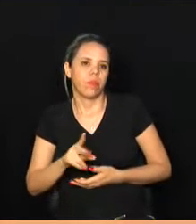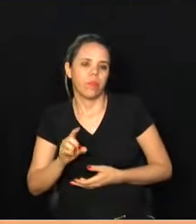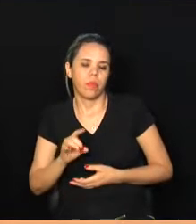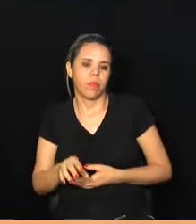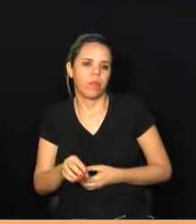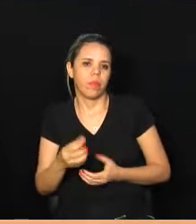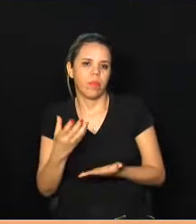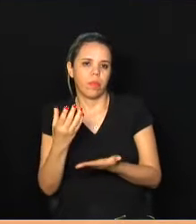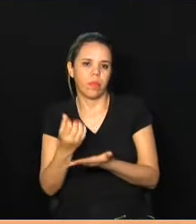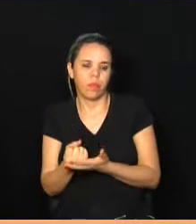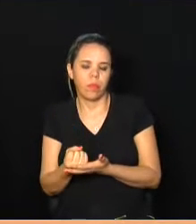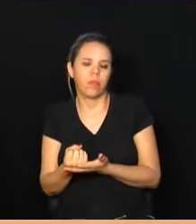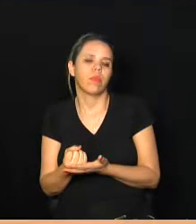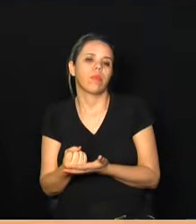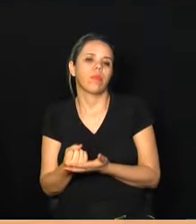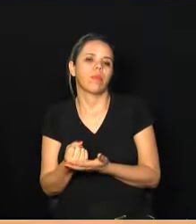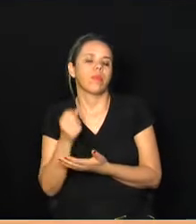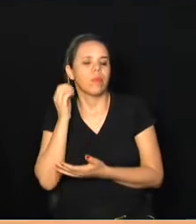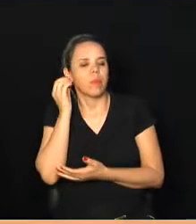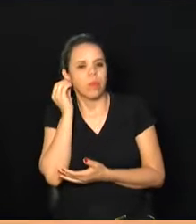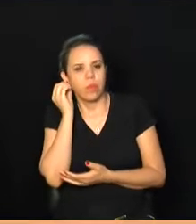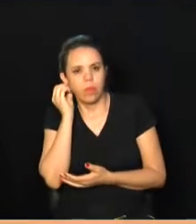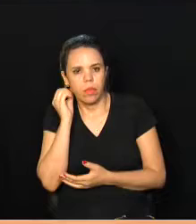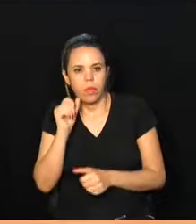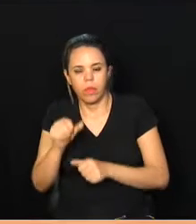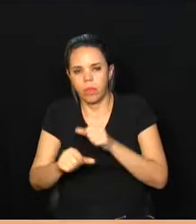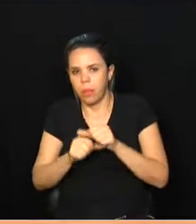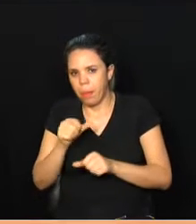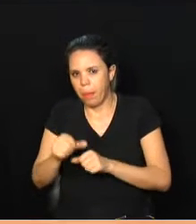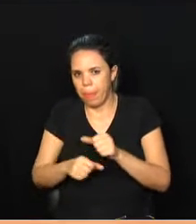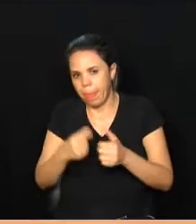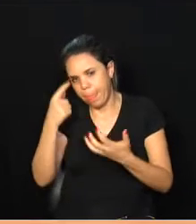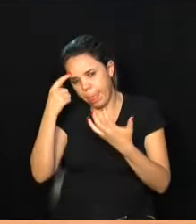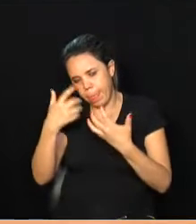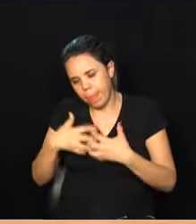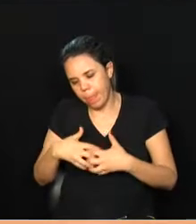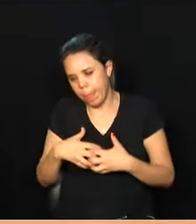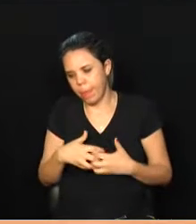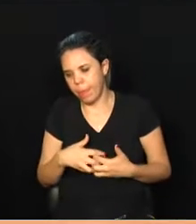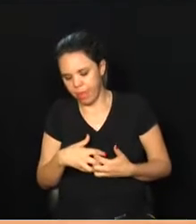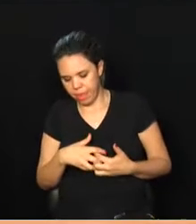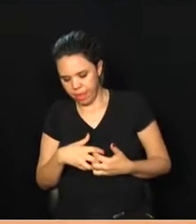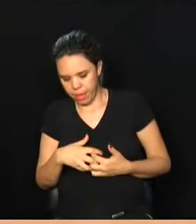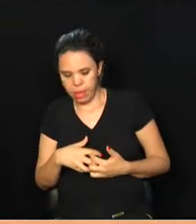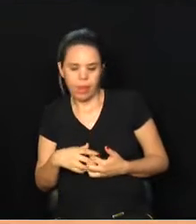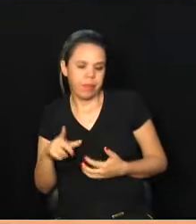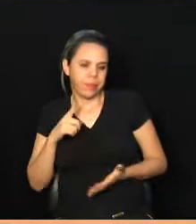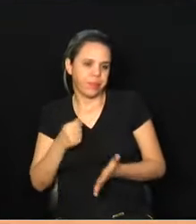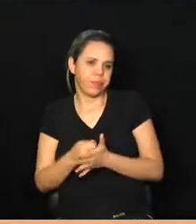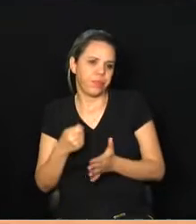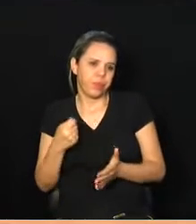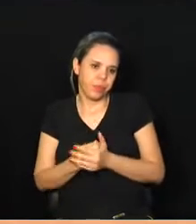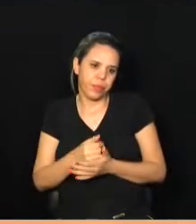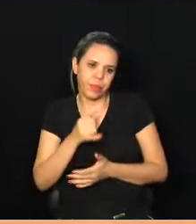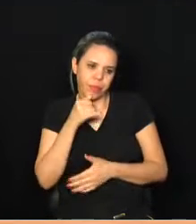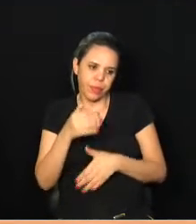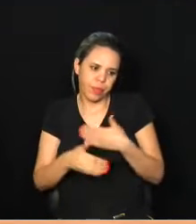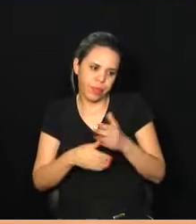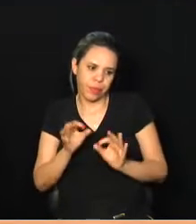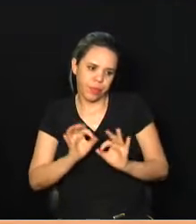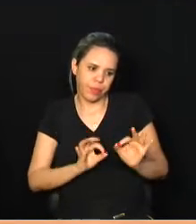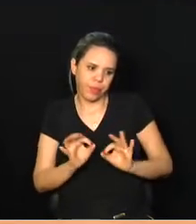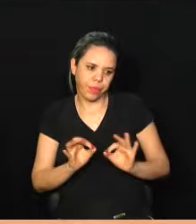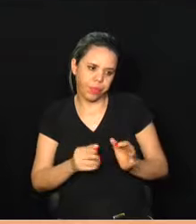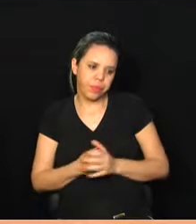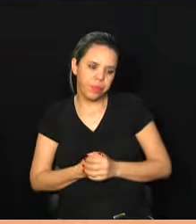software, é uma mudança de pensamento que exige todo um processo